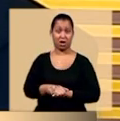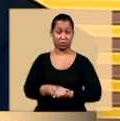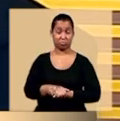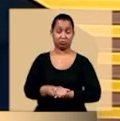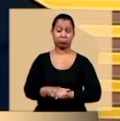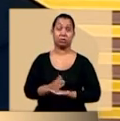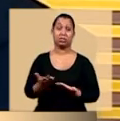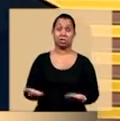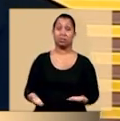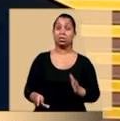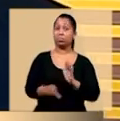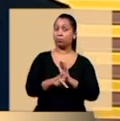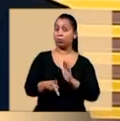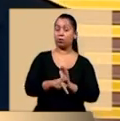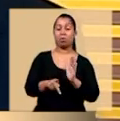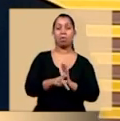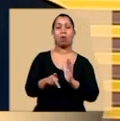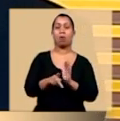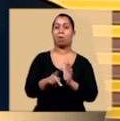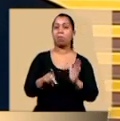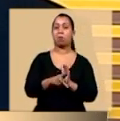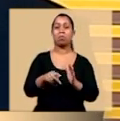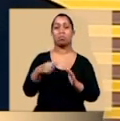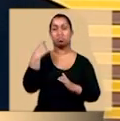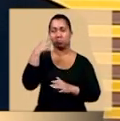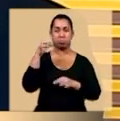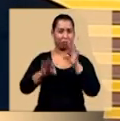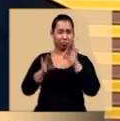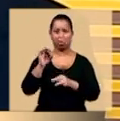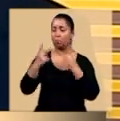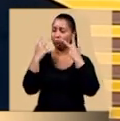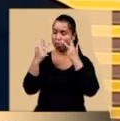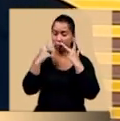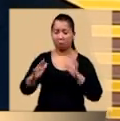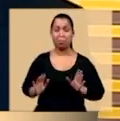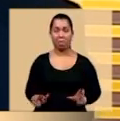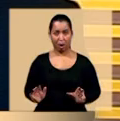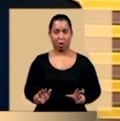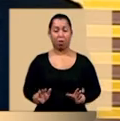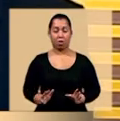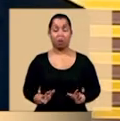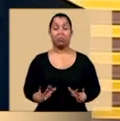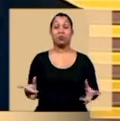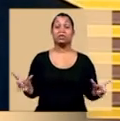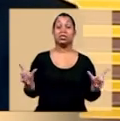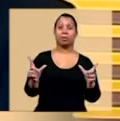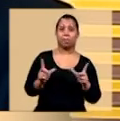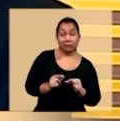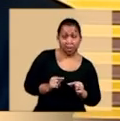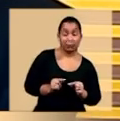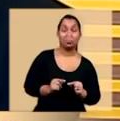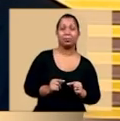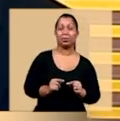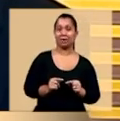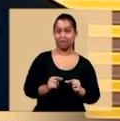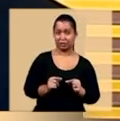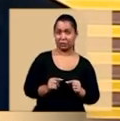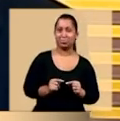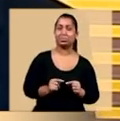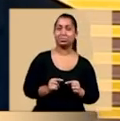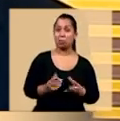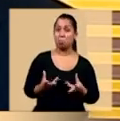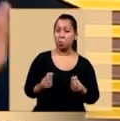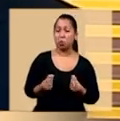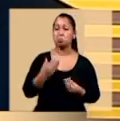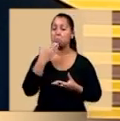réu. Isso na área civil é comum, isso existe, não é? Então, você minimiza esse culto à